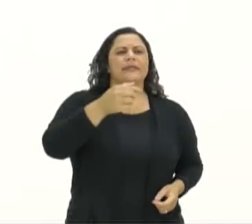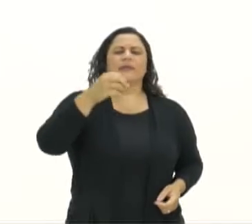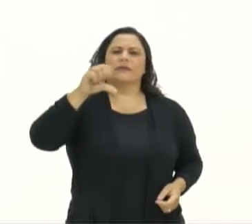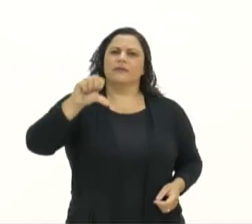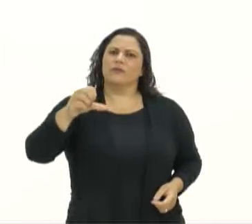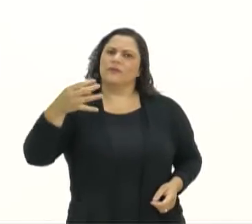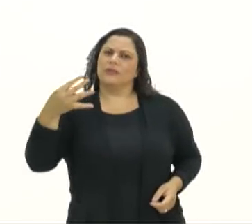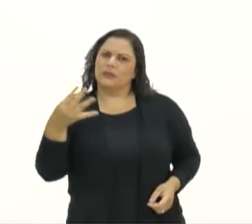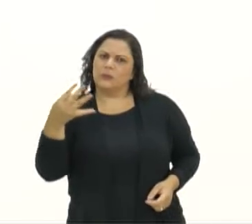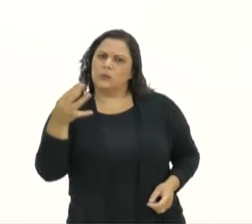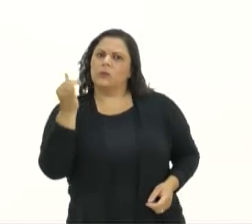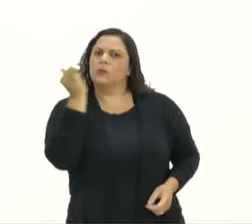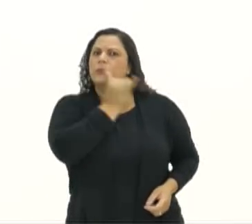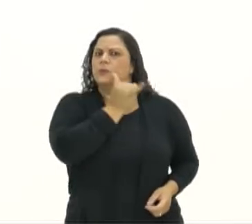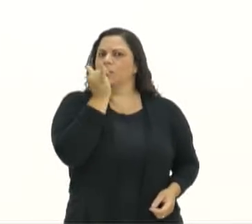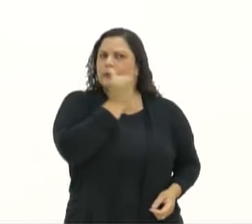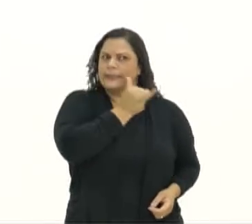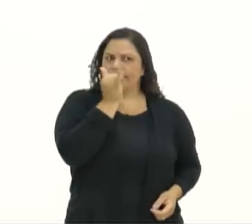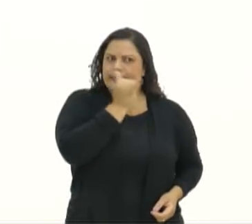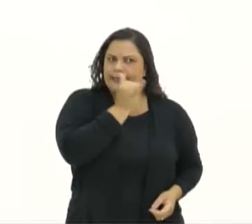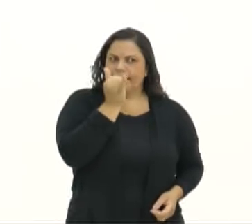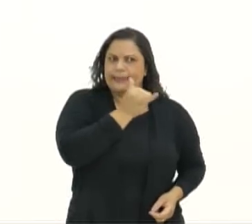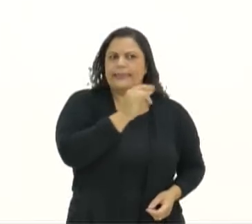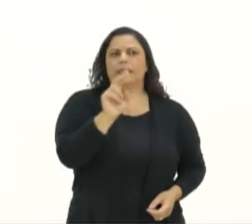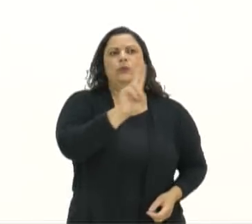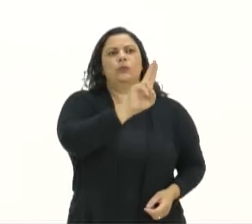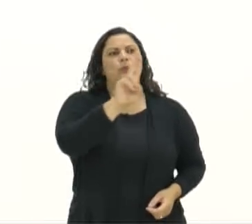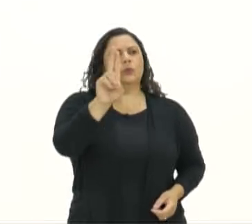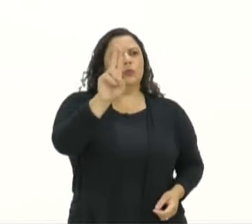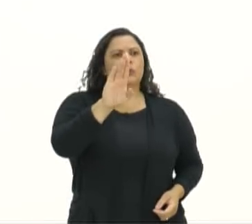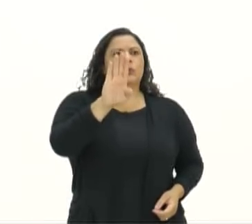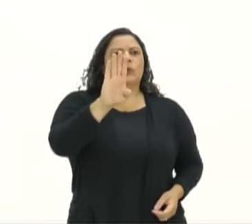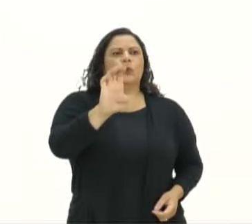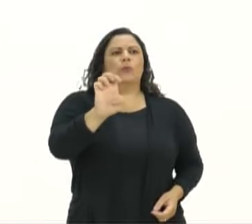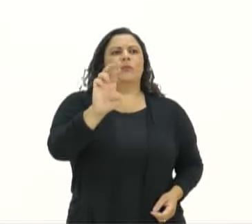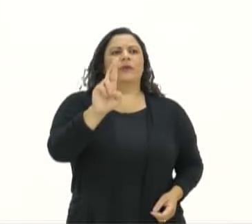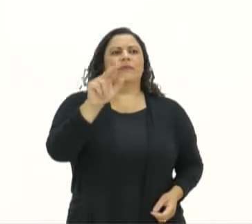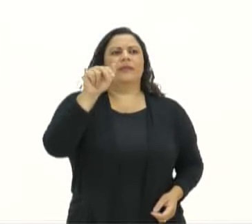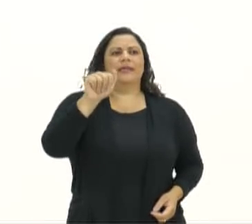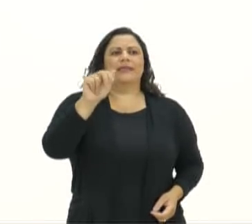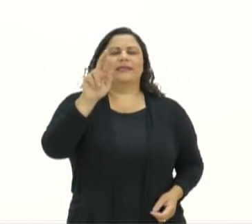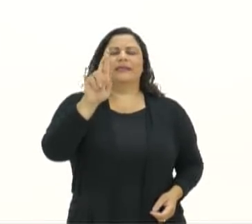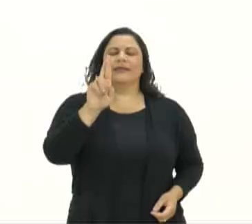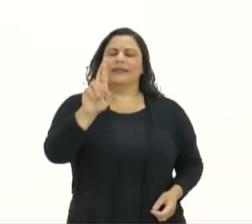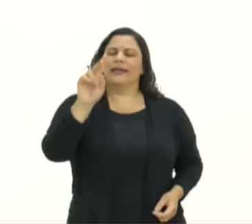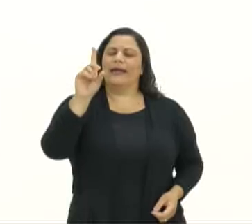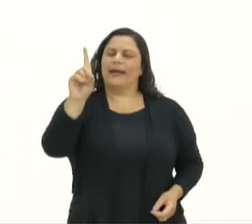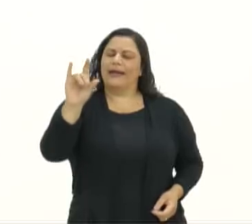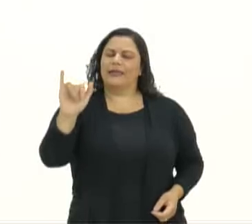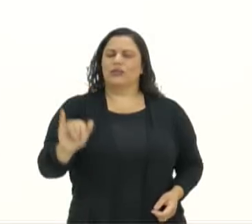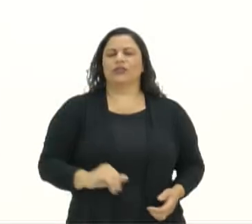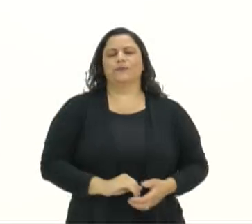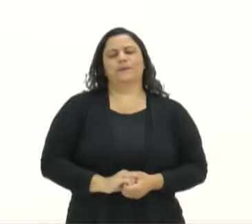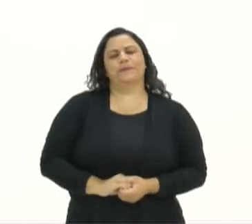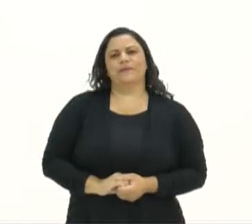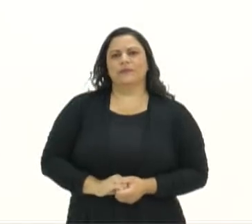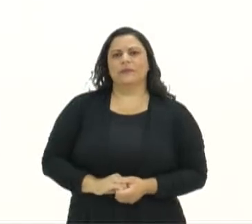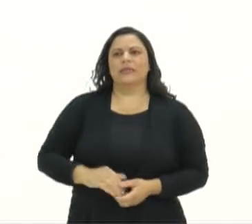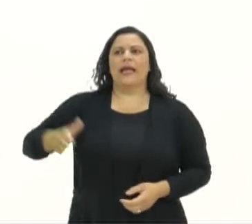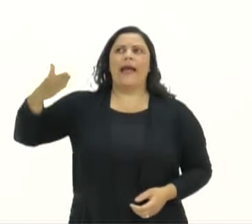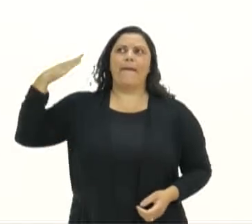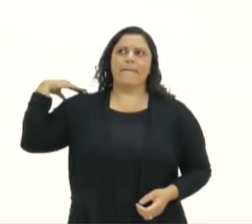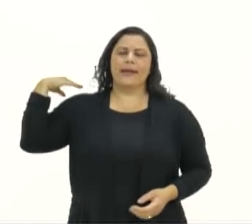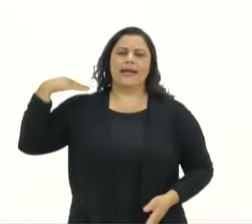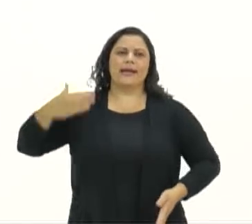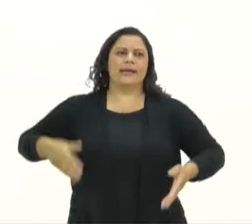1794 por um italiano chamado Bernardi. A princípio, os braços giravam para trás simultaneamente, ou seja,